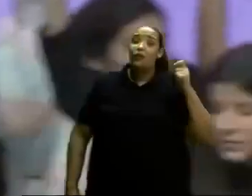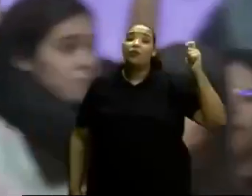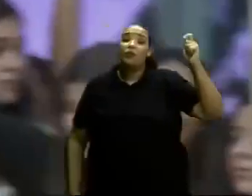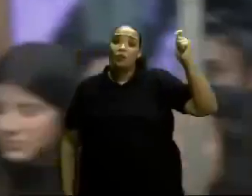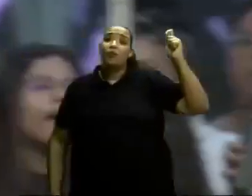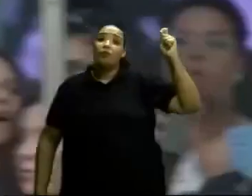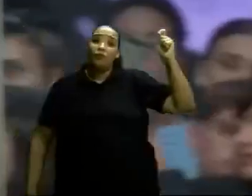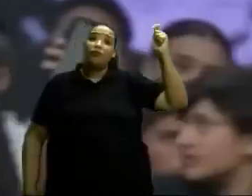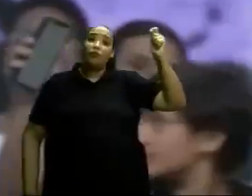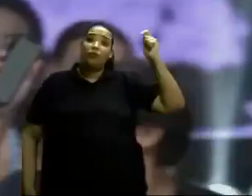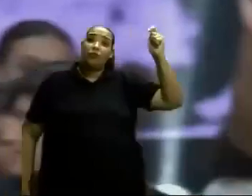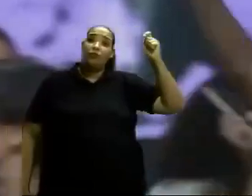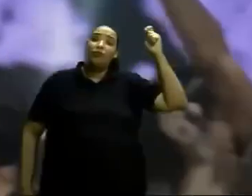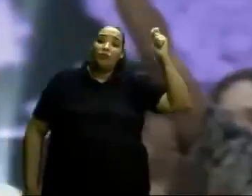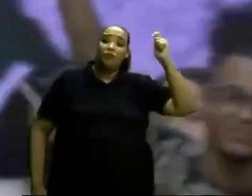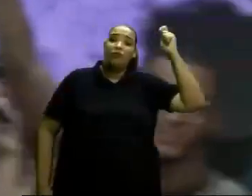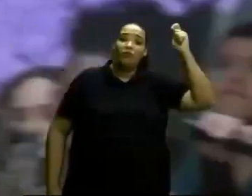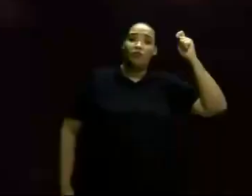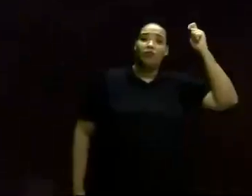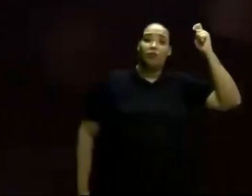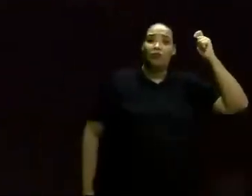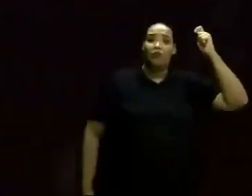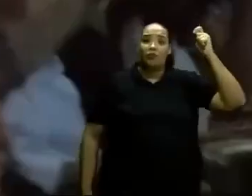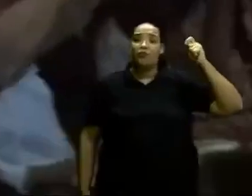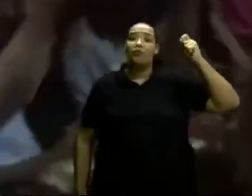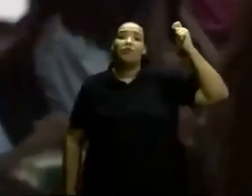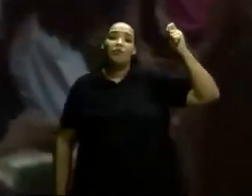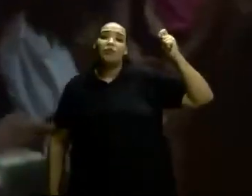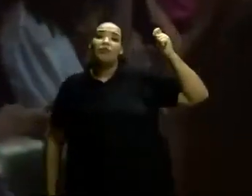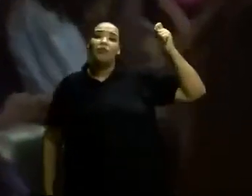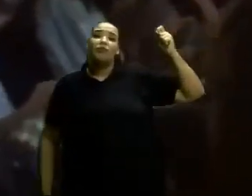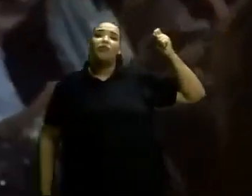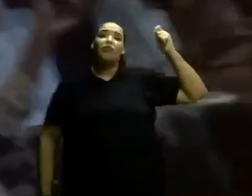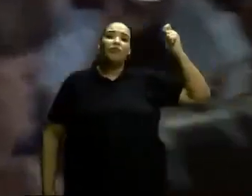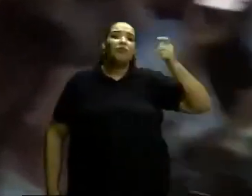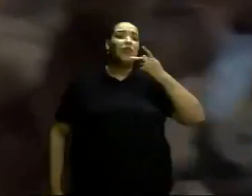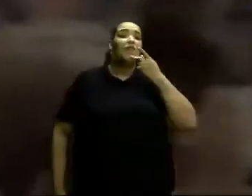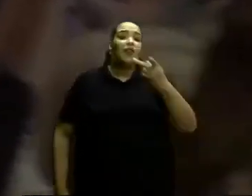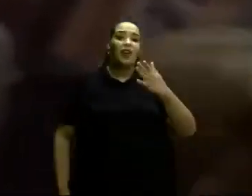Sagrada. Levanta o teu celular no aplicativo da palavra. Oh, e diz.